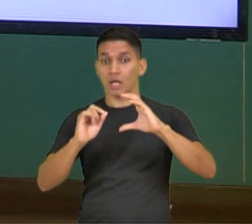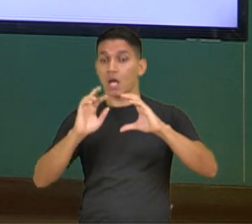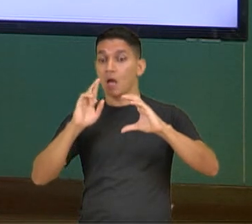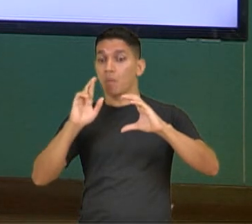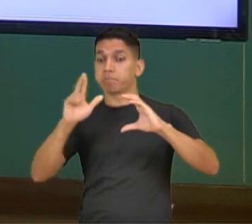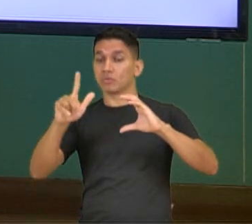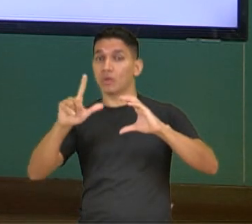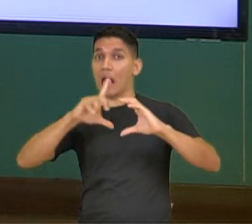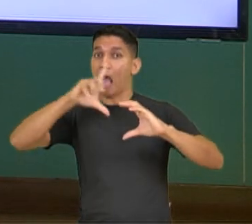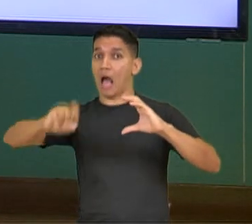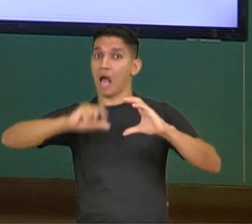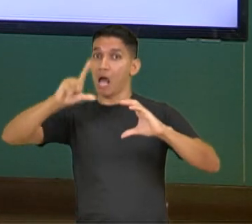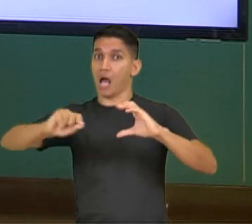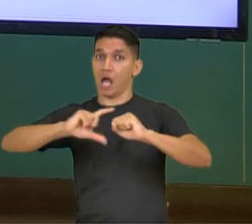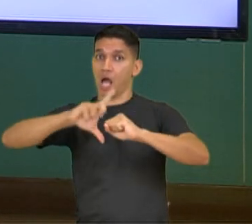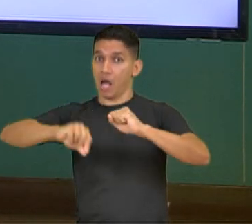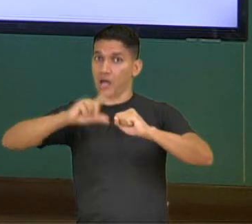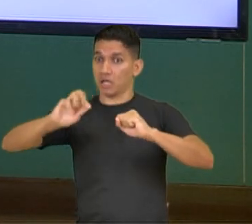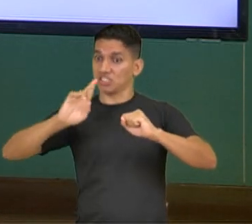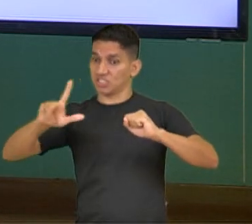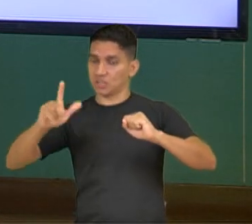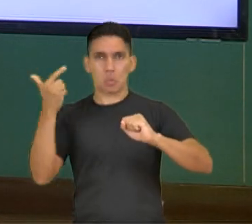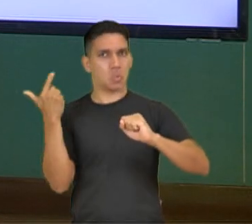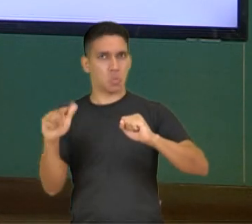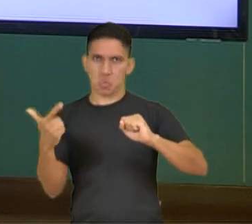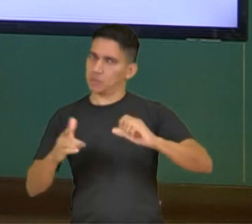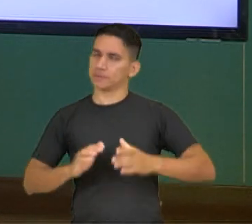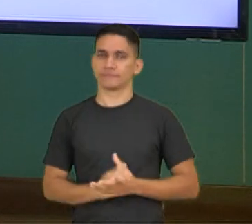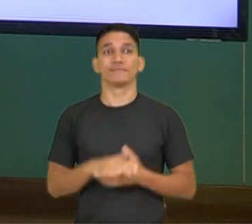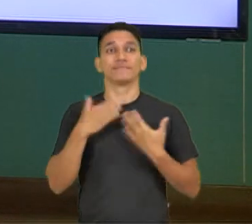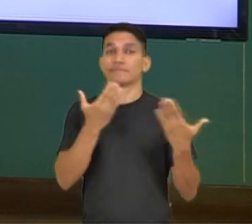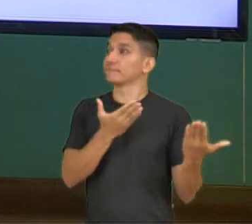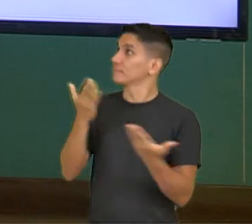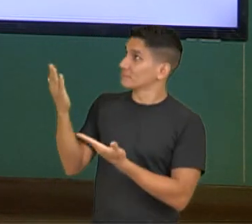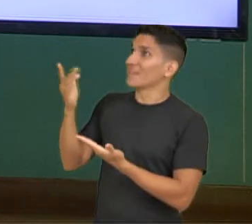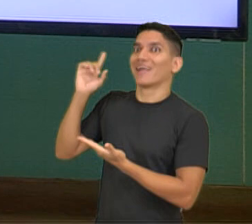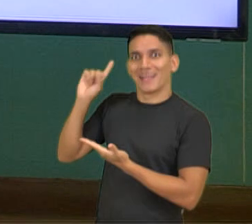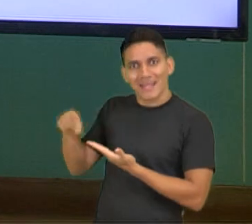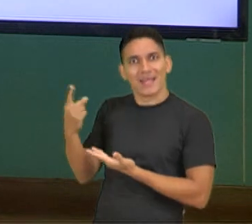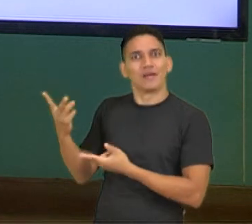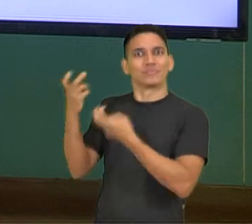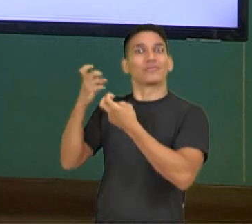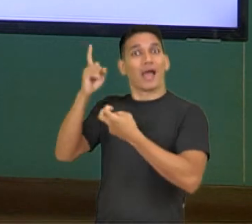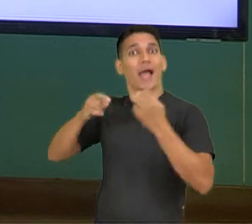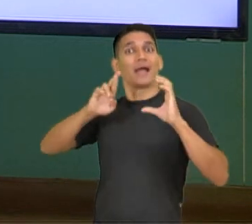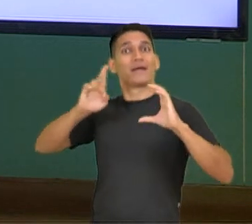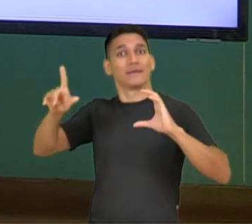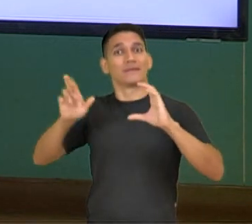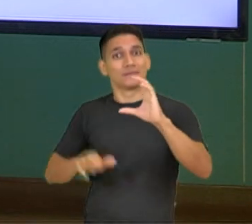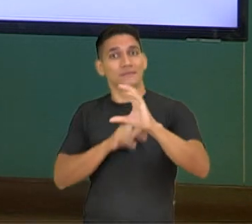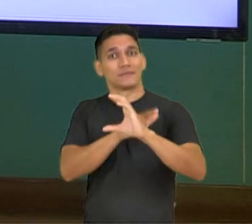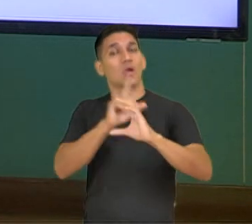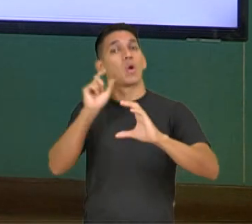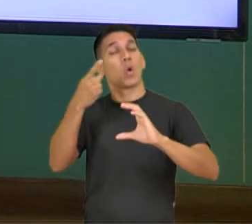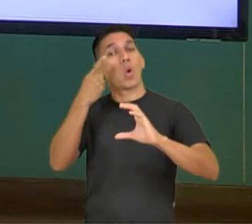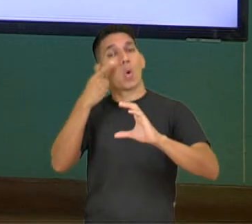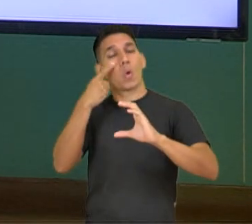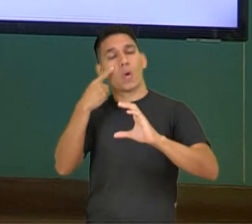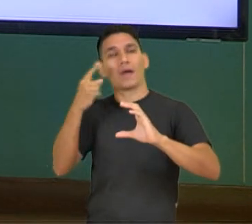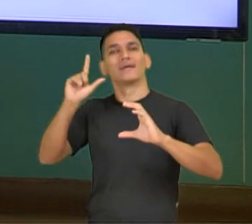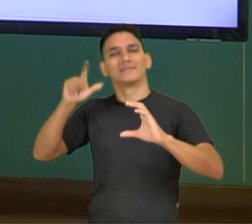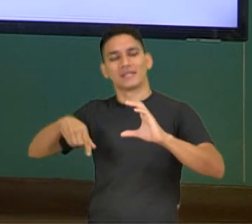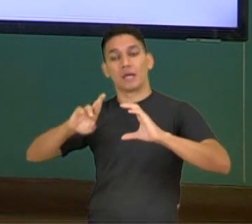o heteroátomo. E aqui nós temos, então, uma cadeia heterocíclica. A